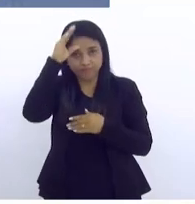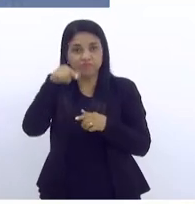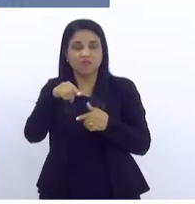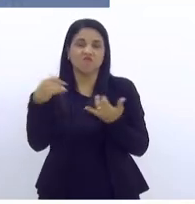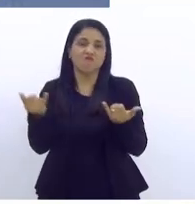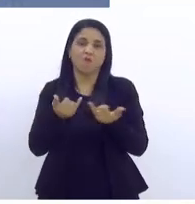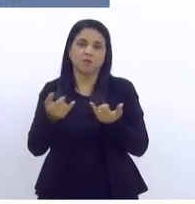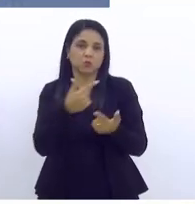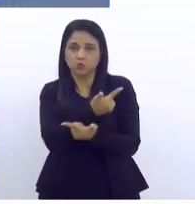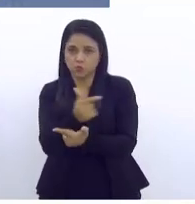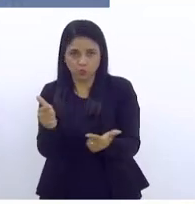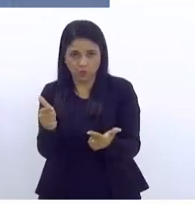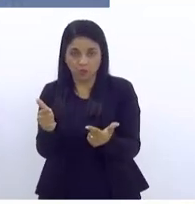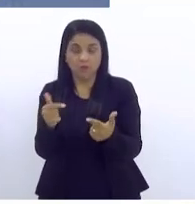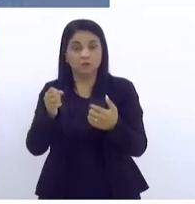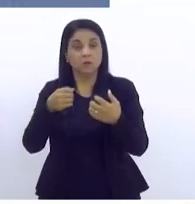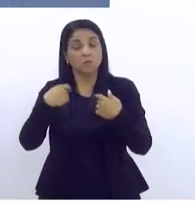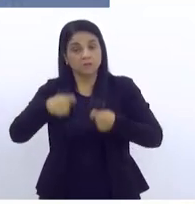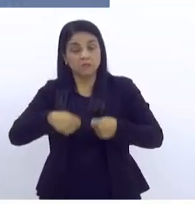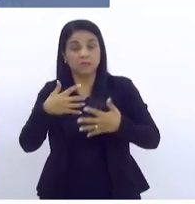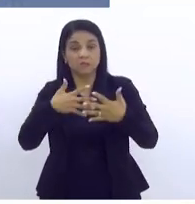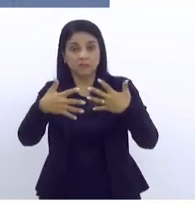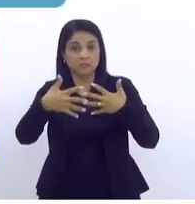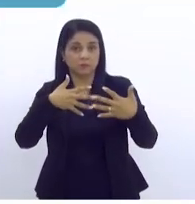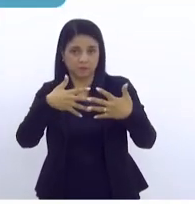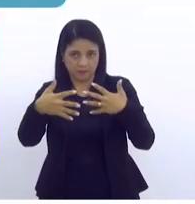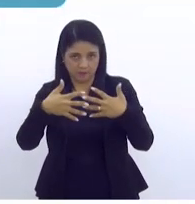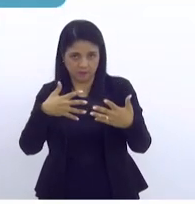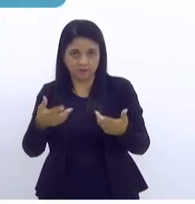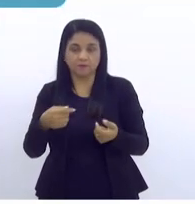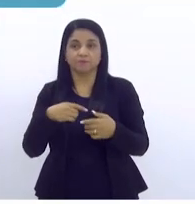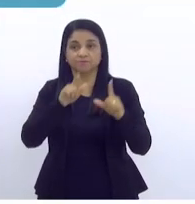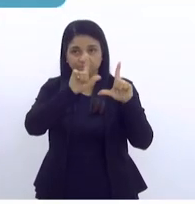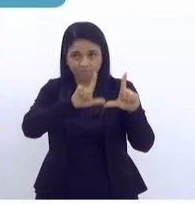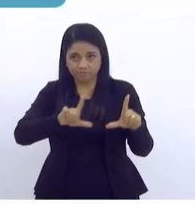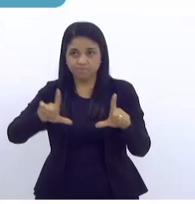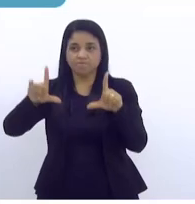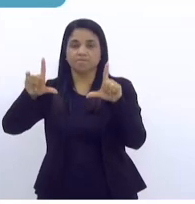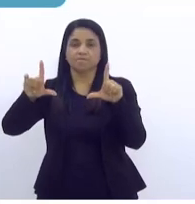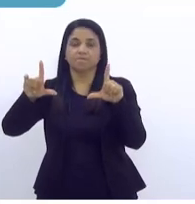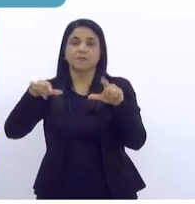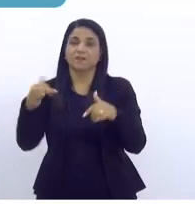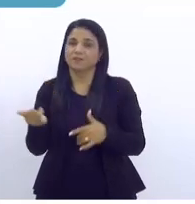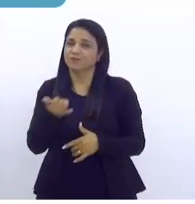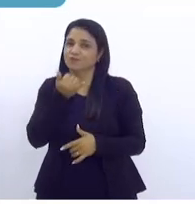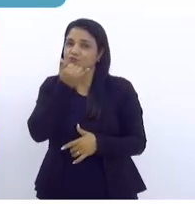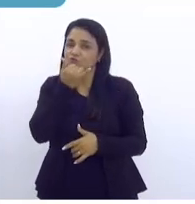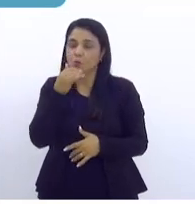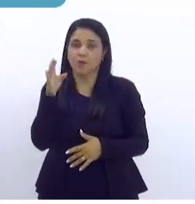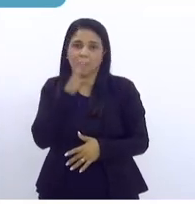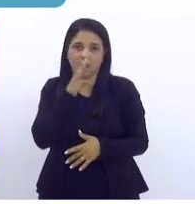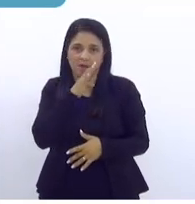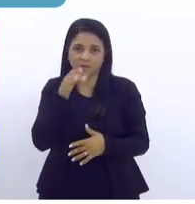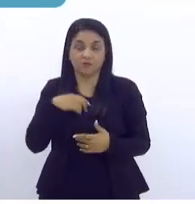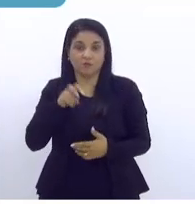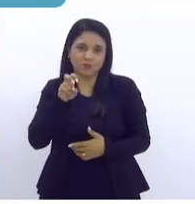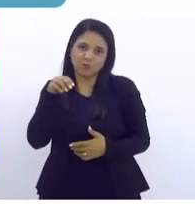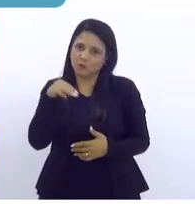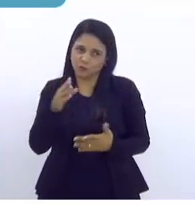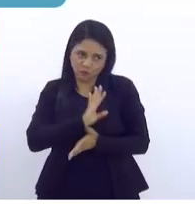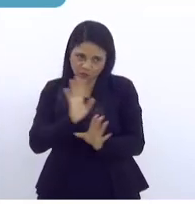informações então a questão da Transparência é uma questão central pode passar por favor eh então desculpa minha fala é Ned mas são 5 minutos